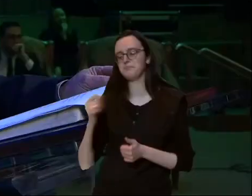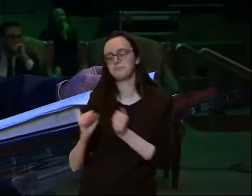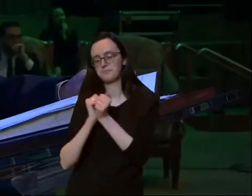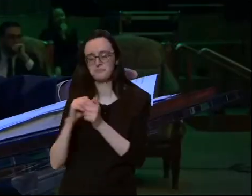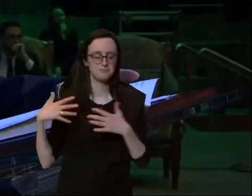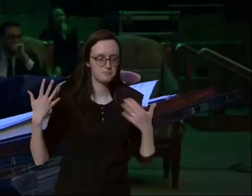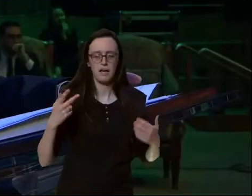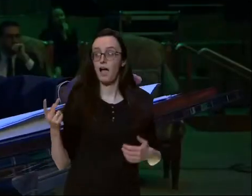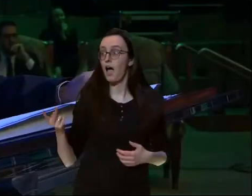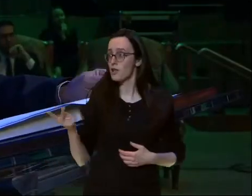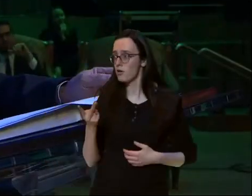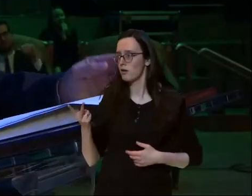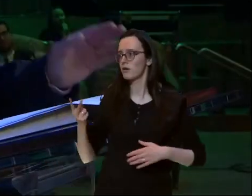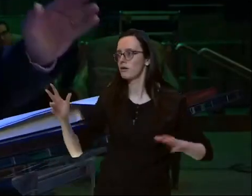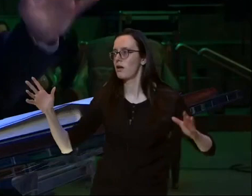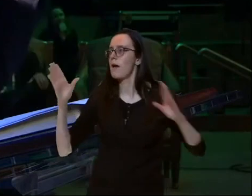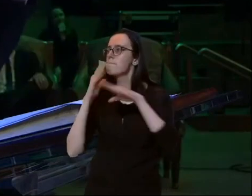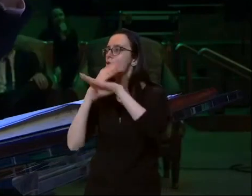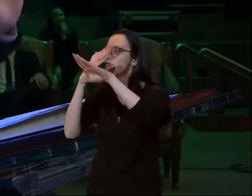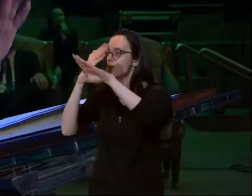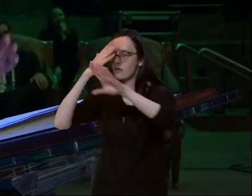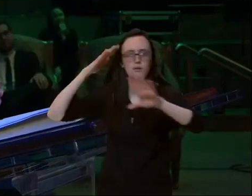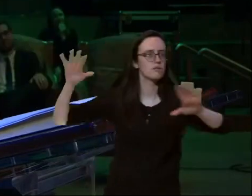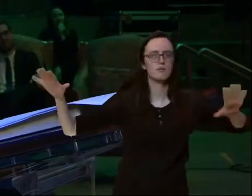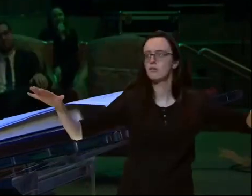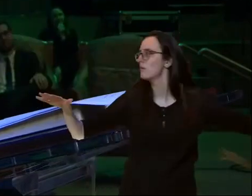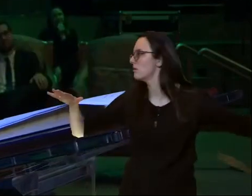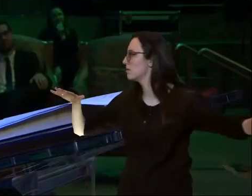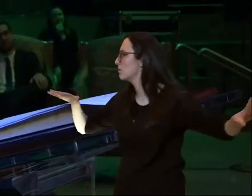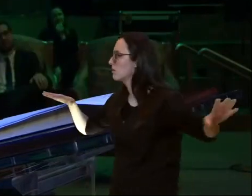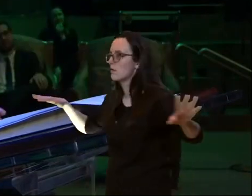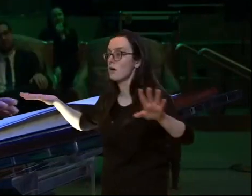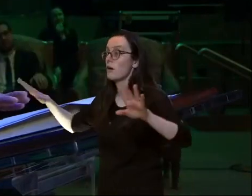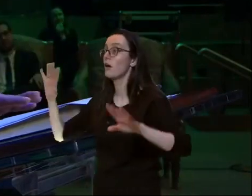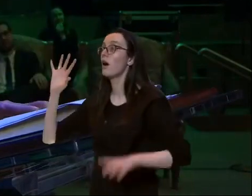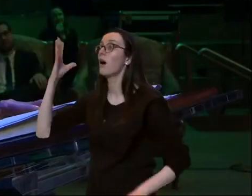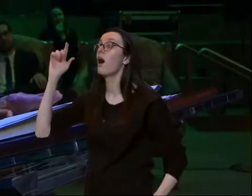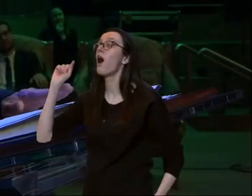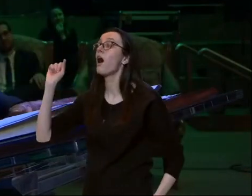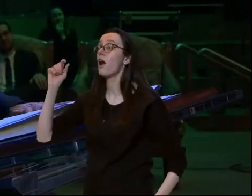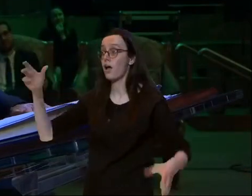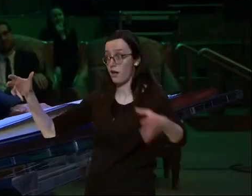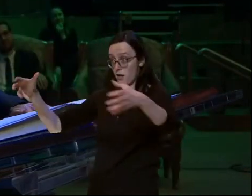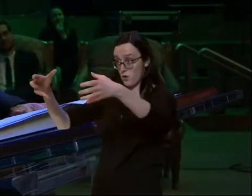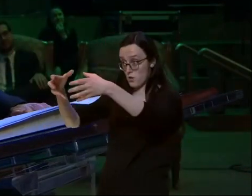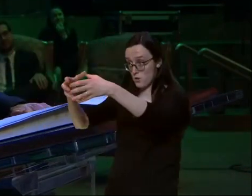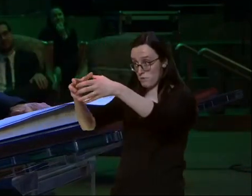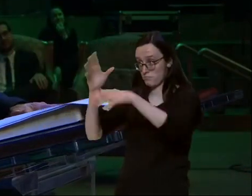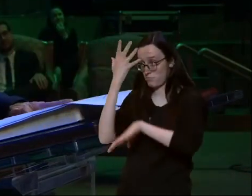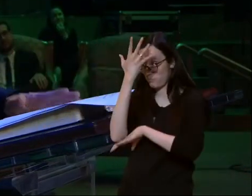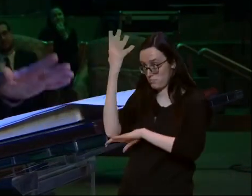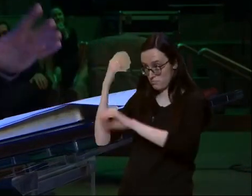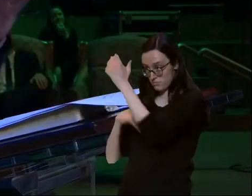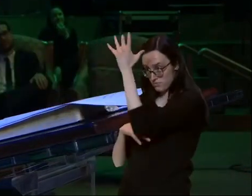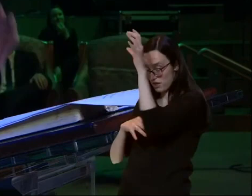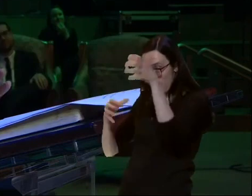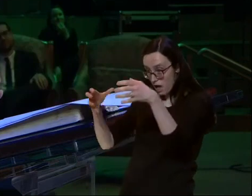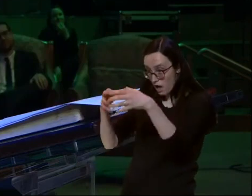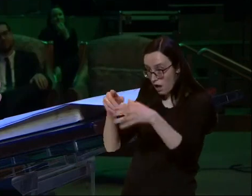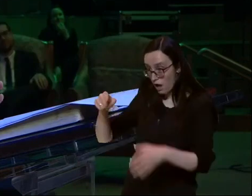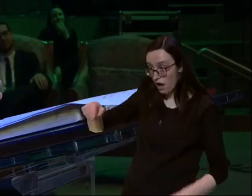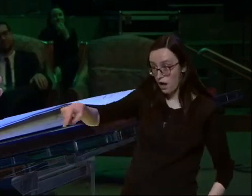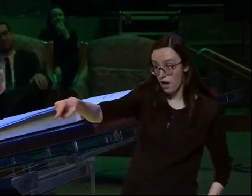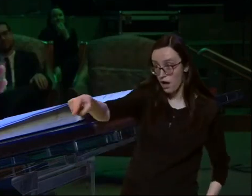eles se perderam e foram parar no meio de uma tribo canibal. E lá